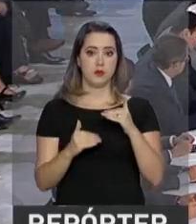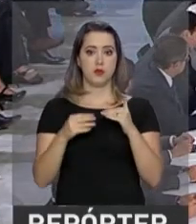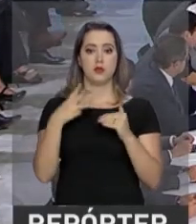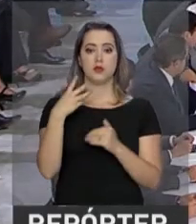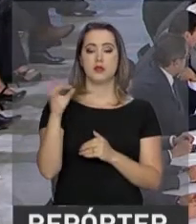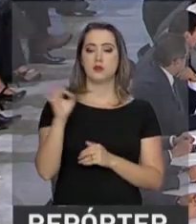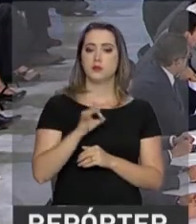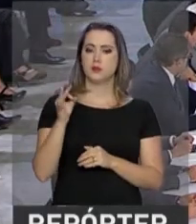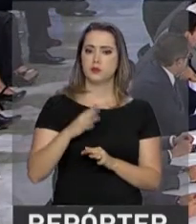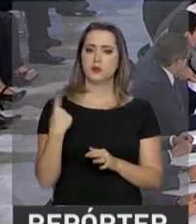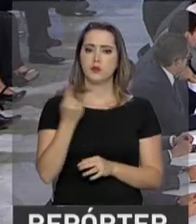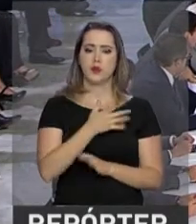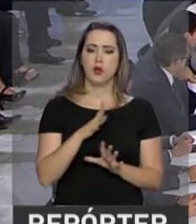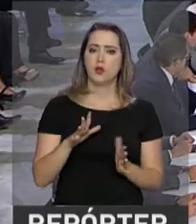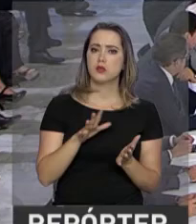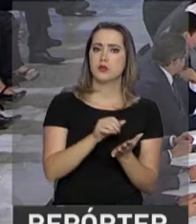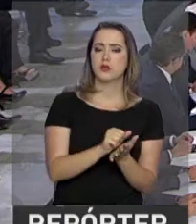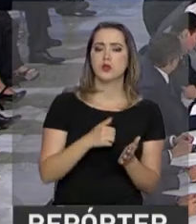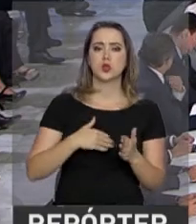Assumimos toda e qualquer